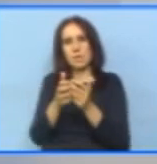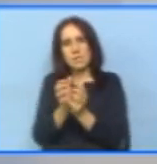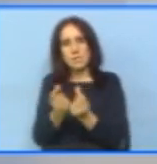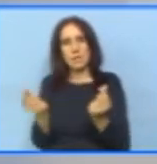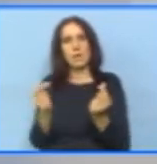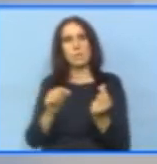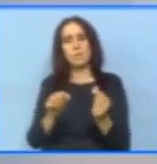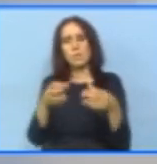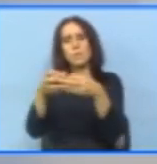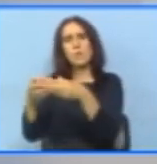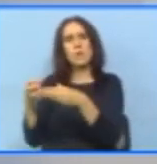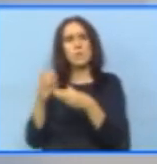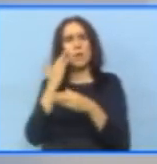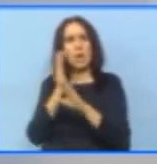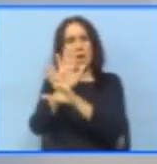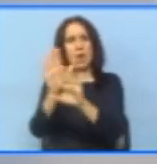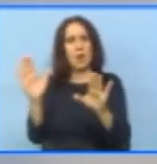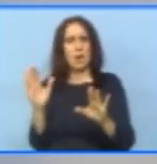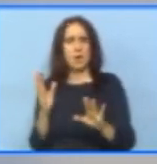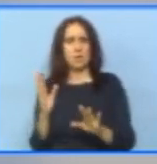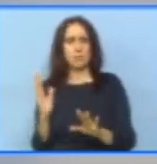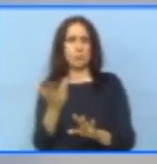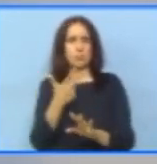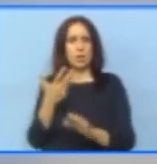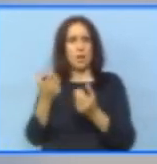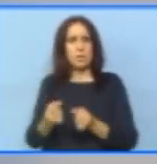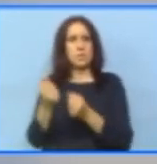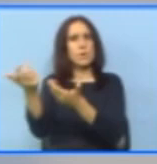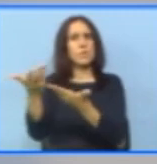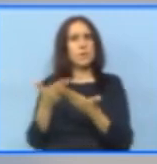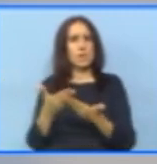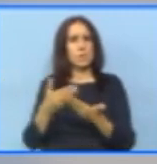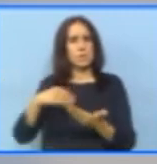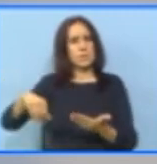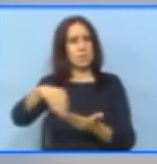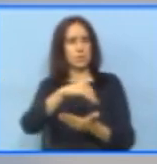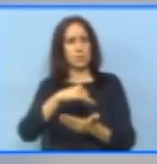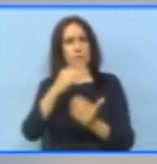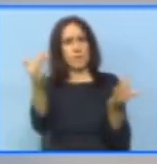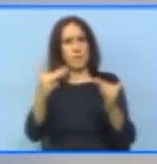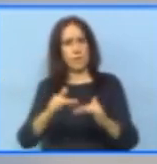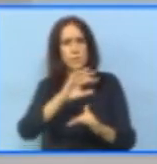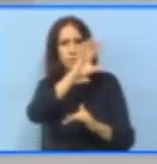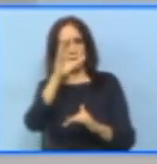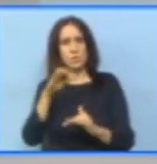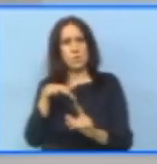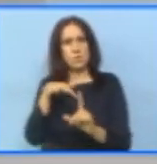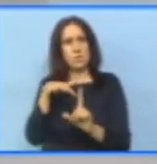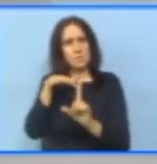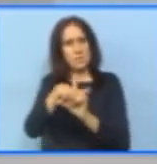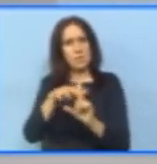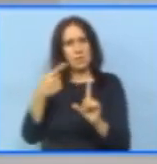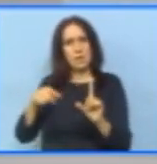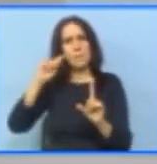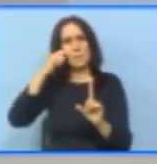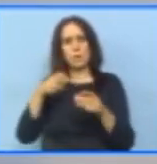estas comunidades que estão a passar, muitas delas, e muitos destes convidados vêm exatamente de sítios, de locais, de países onde a comunidade cristã está a ser perseguida, onde está